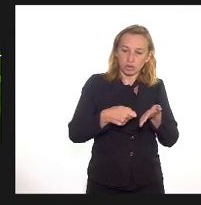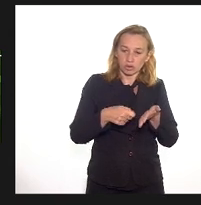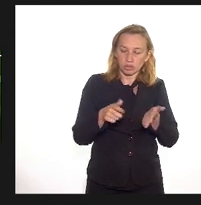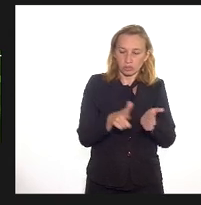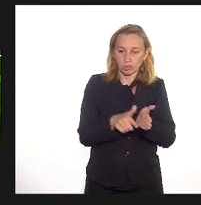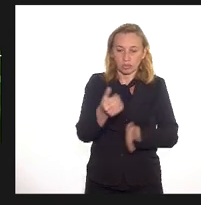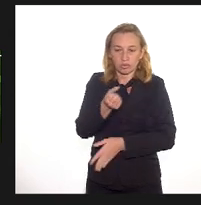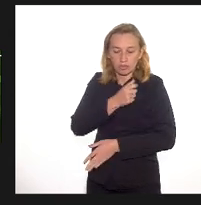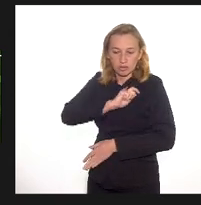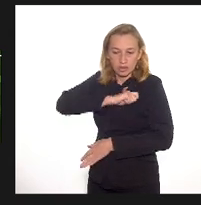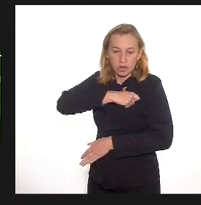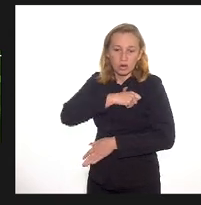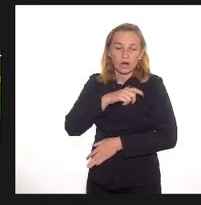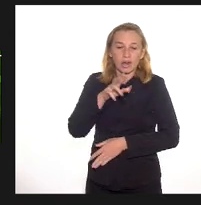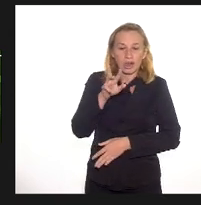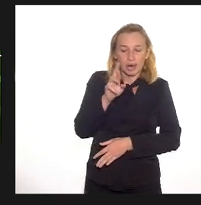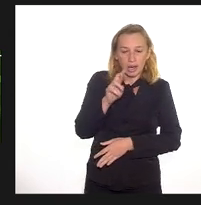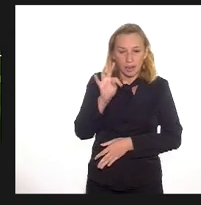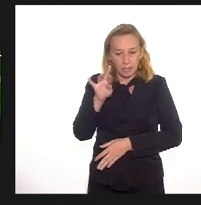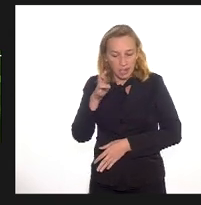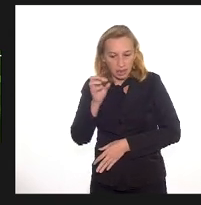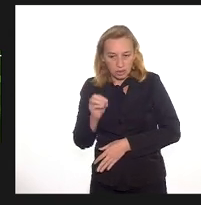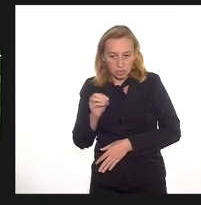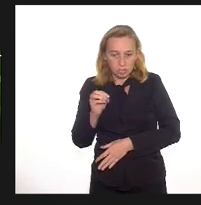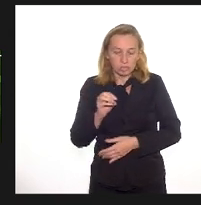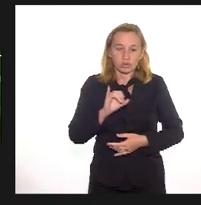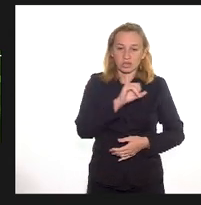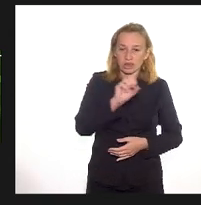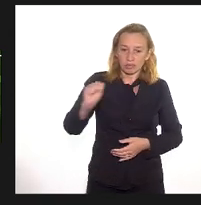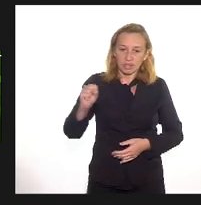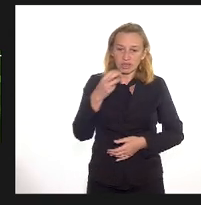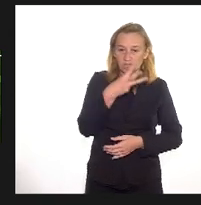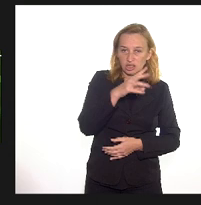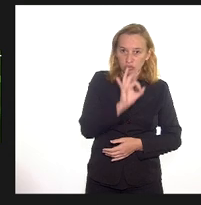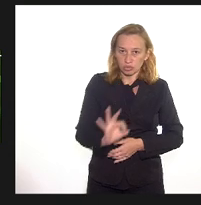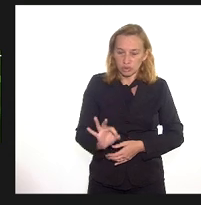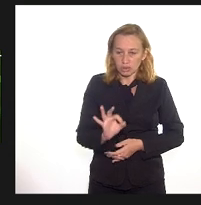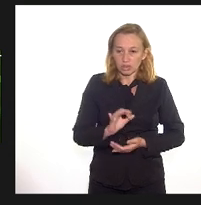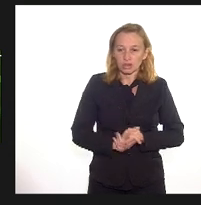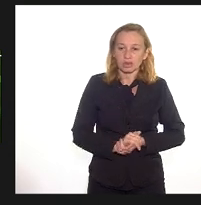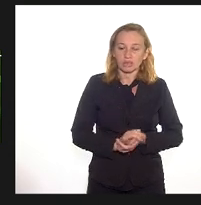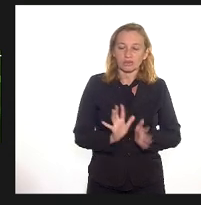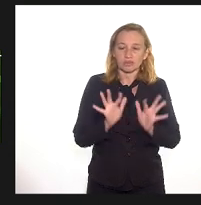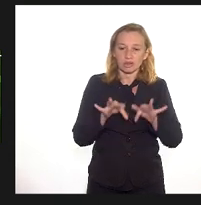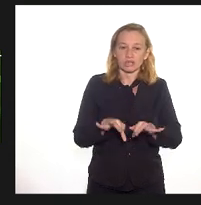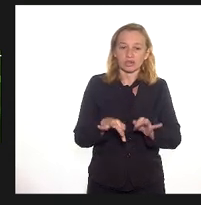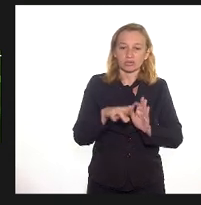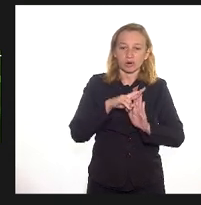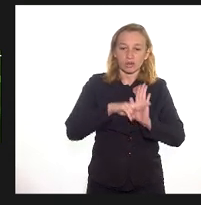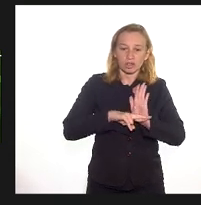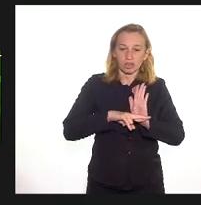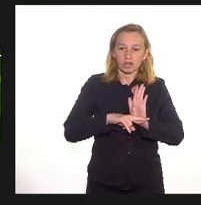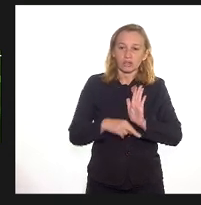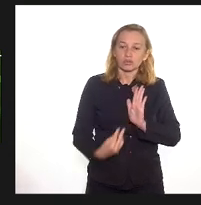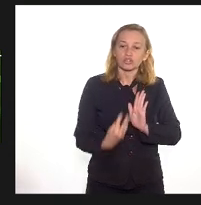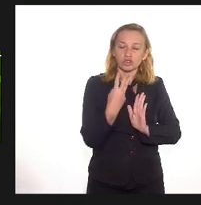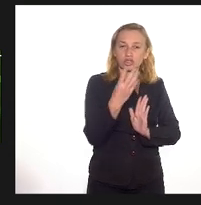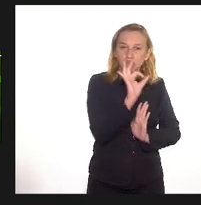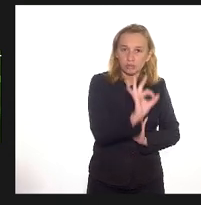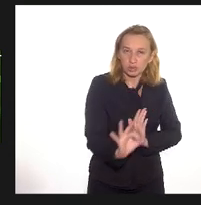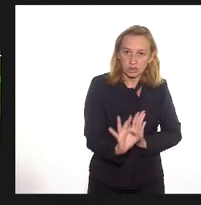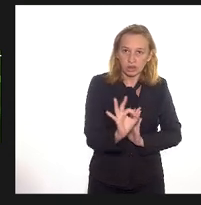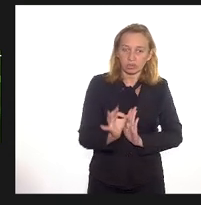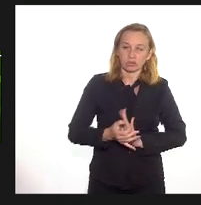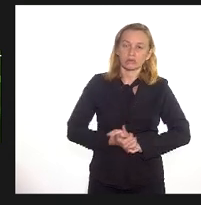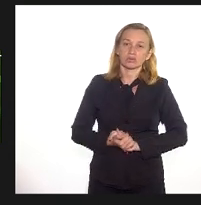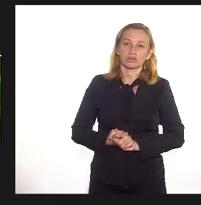O Repetro, né, o ICMS a 3%, ele encerra uma regra onde os 3%